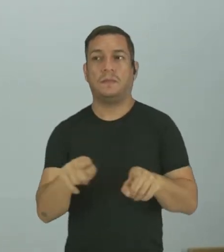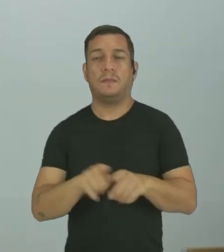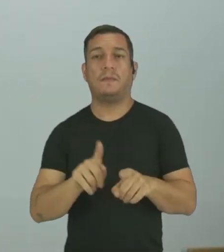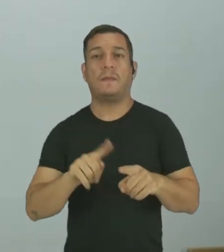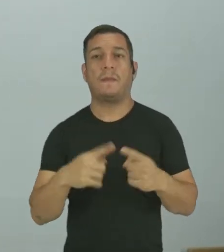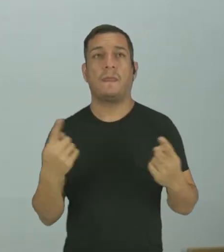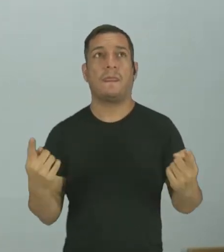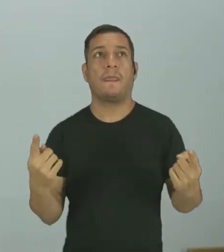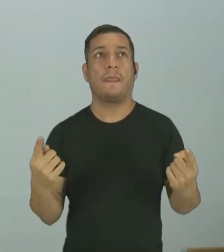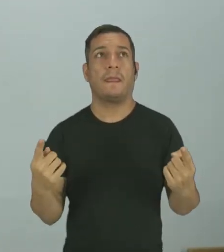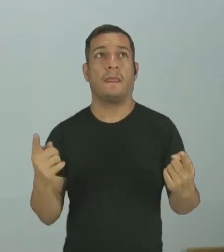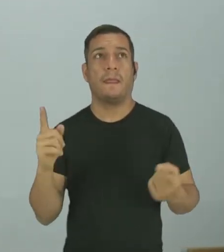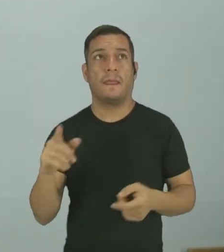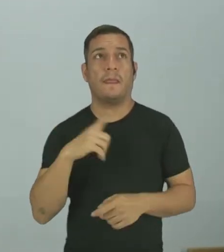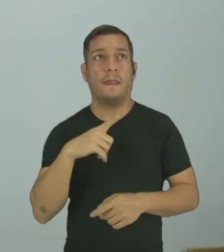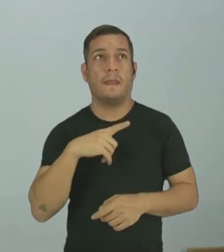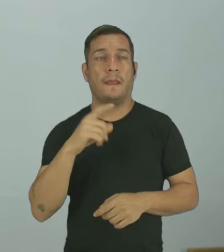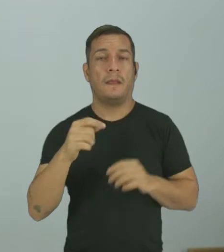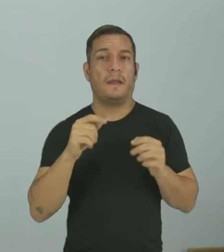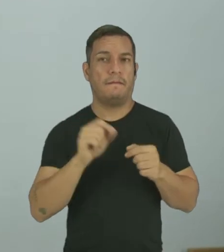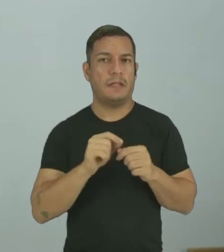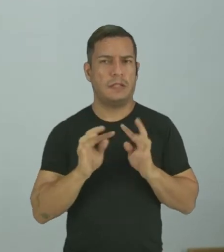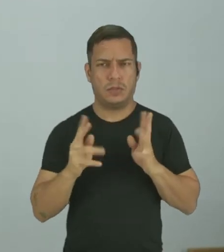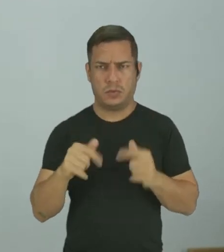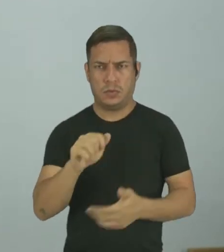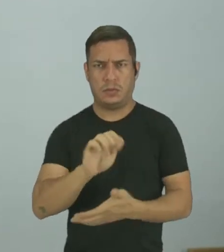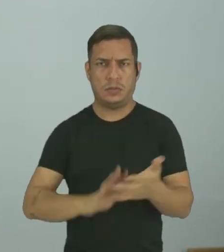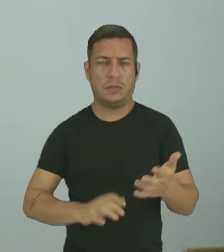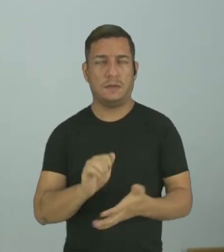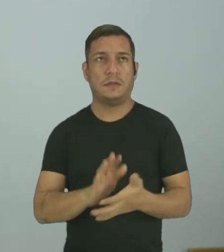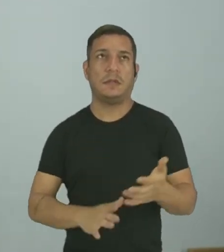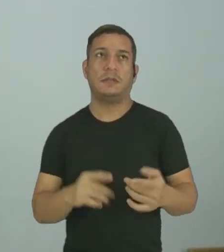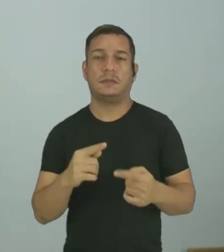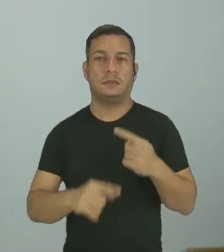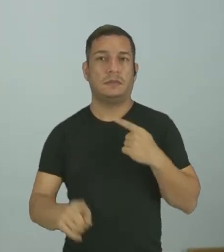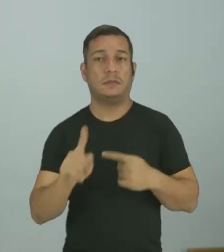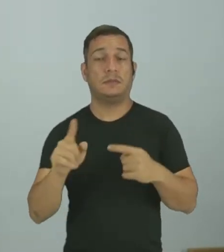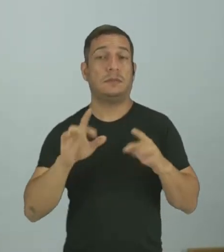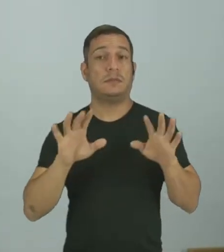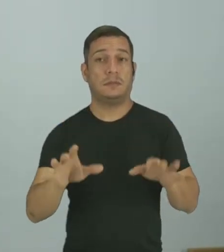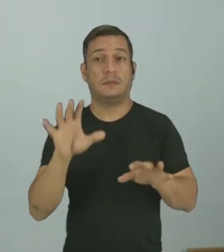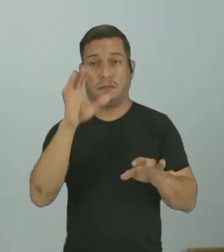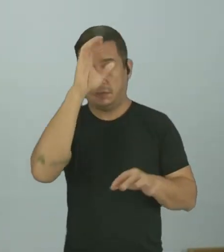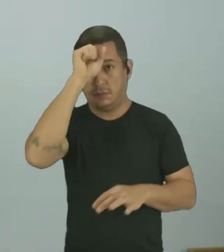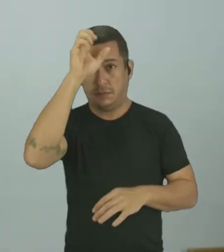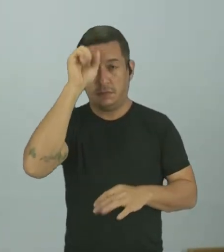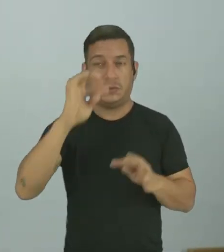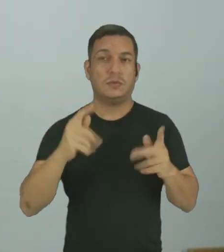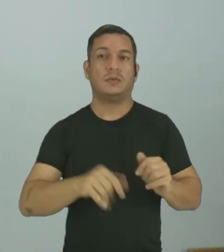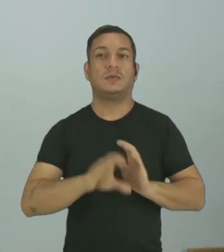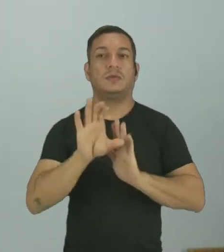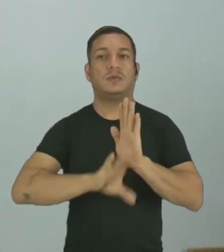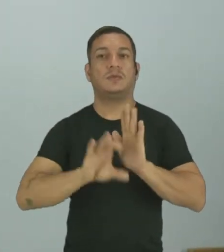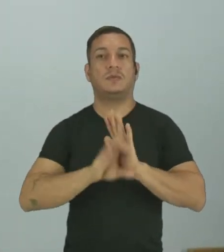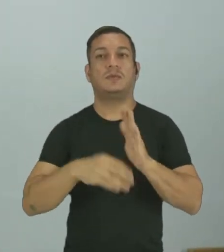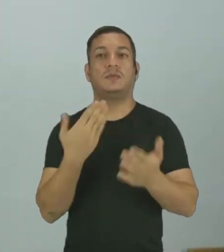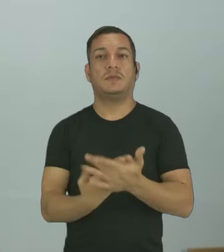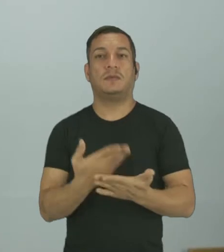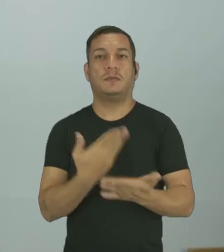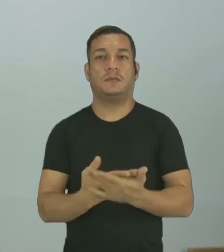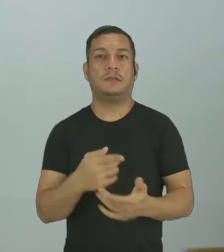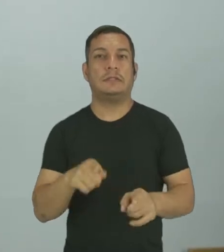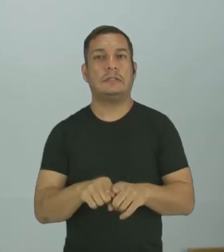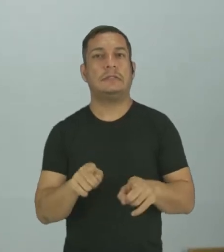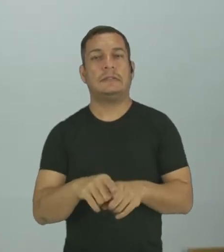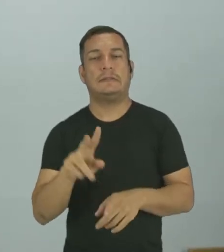importante que você faça todas as suas atividades. Assim você vai aprender todos os conteúdos da aula e